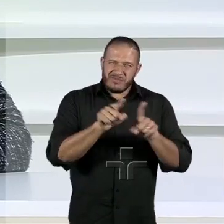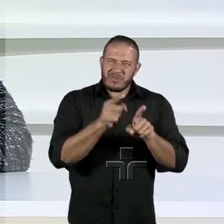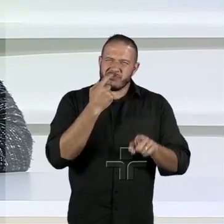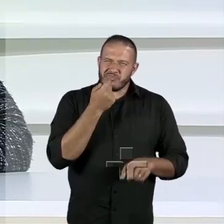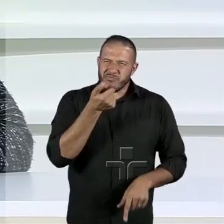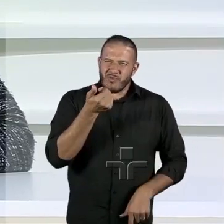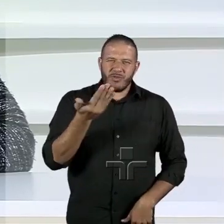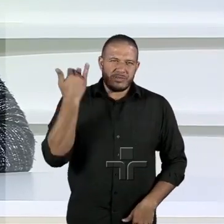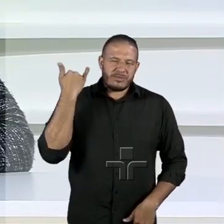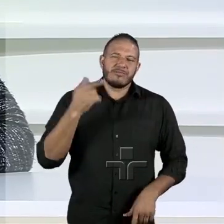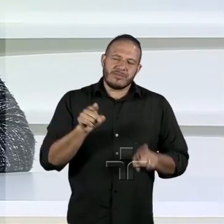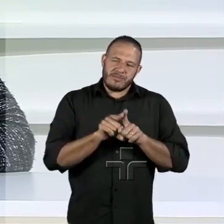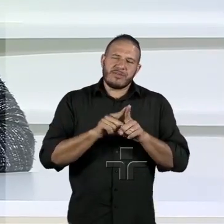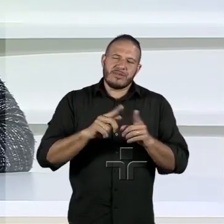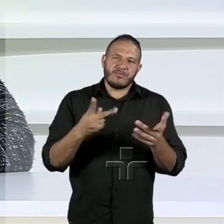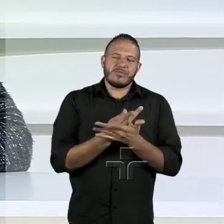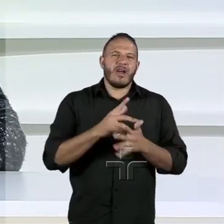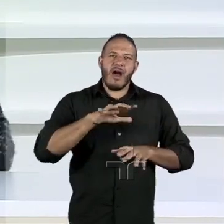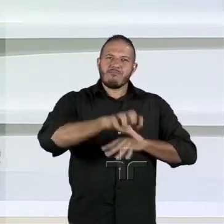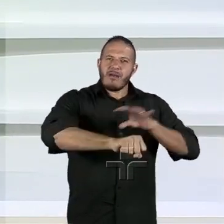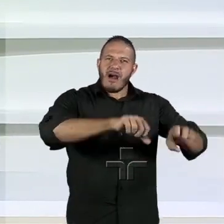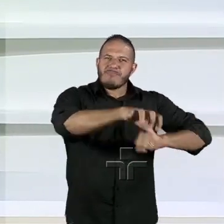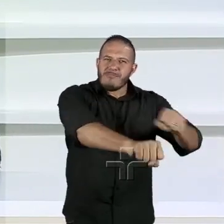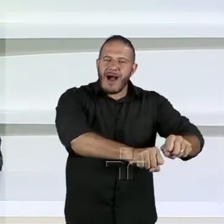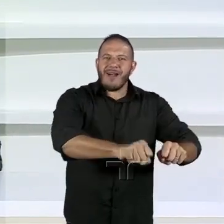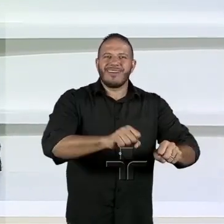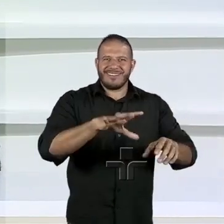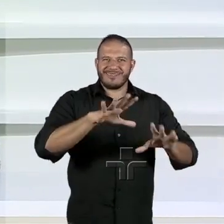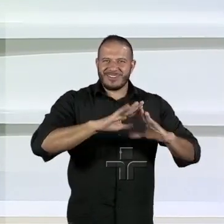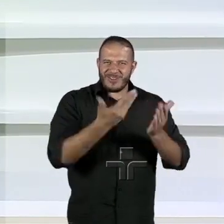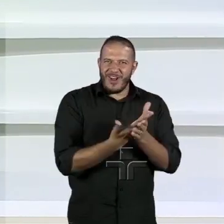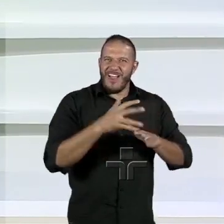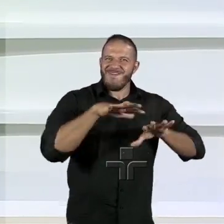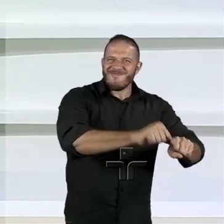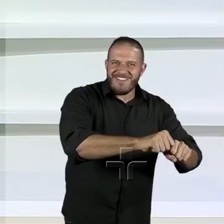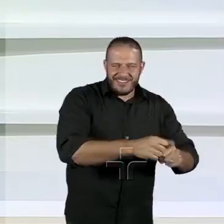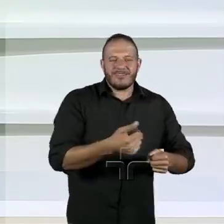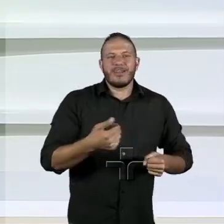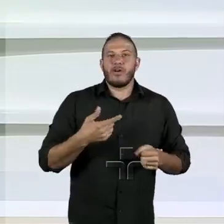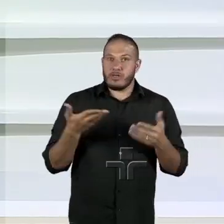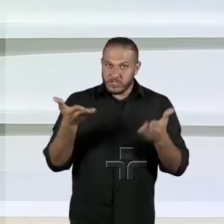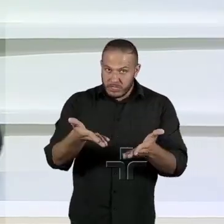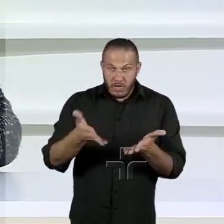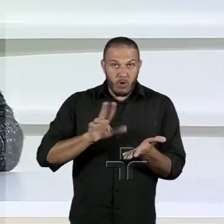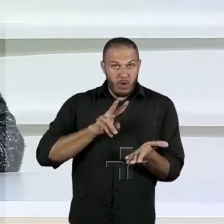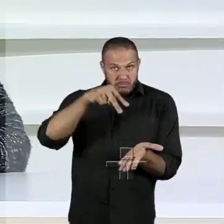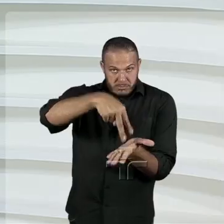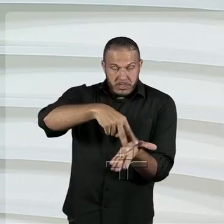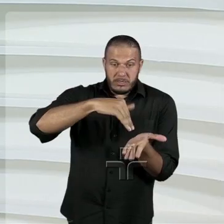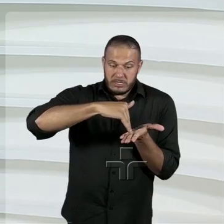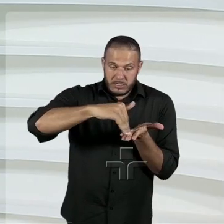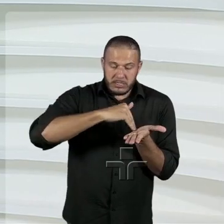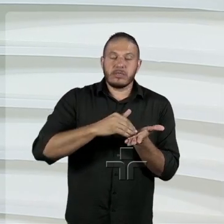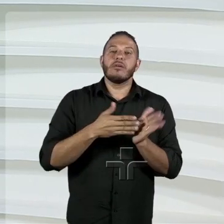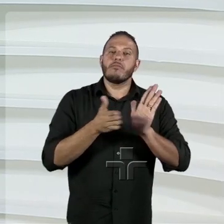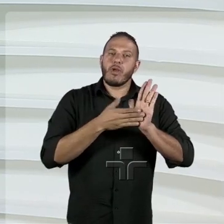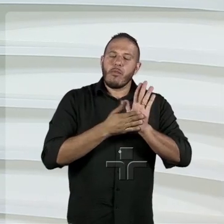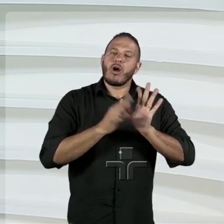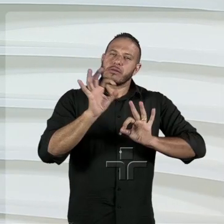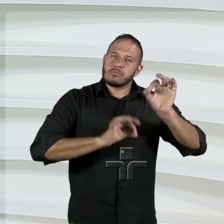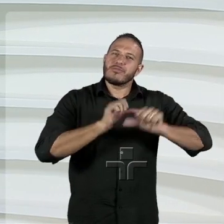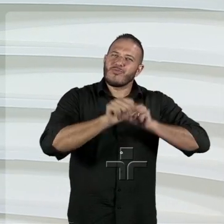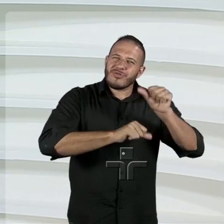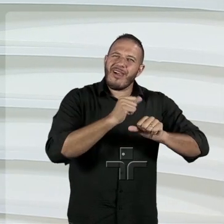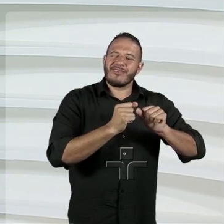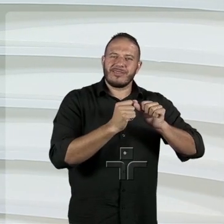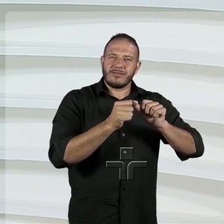recentemente até no caso das ocupações. Chegando na secretaria agora e propondo, né, um pacote de mudanças para a rede, como o senhor está